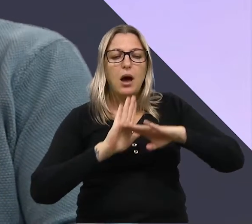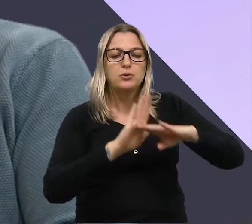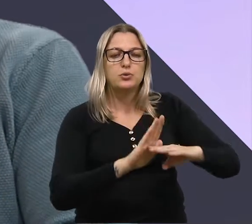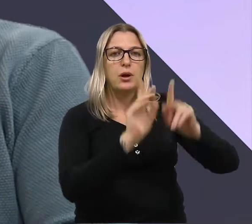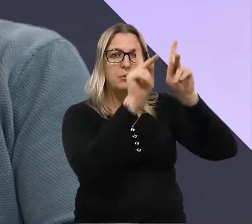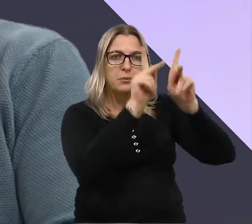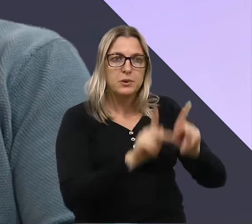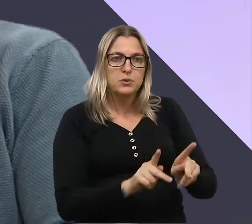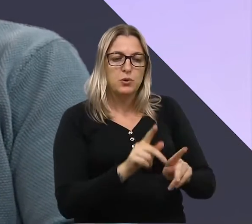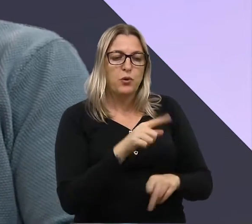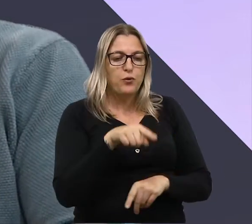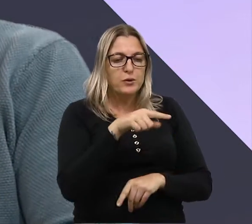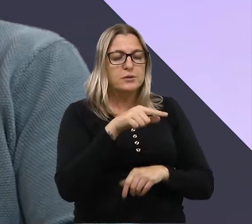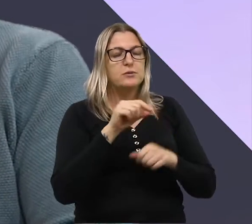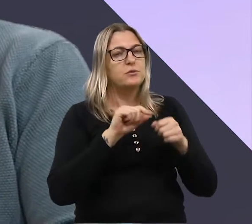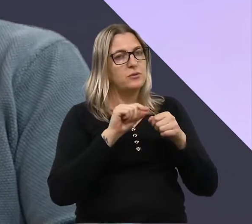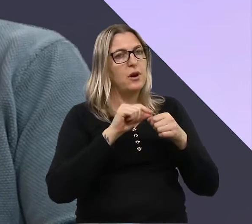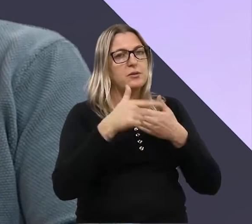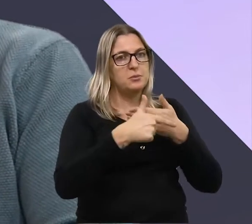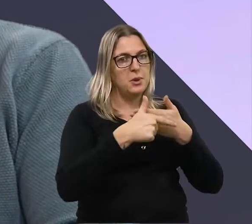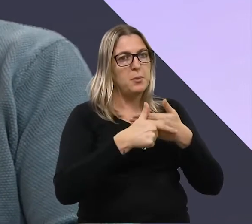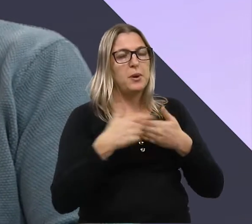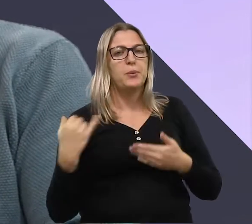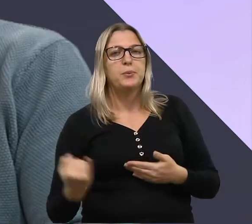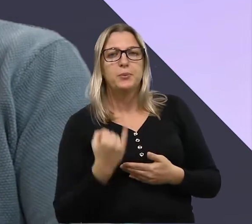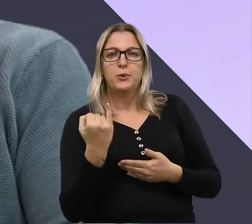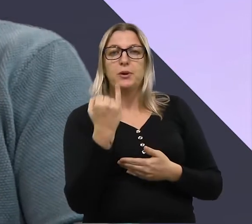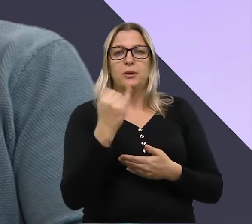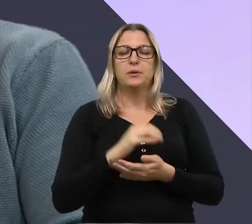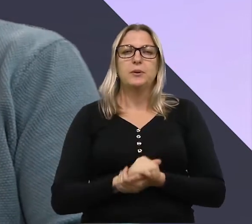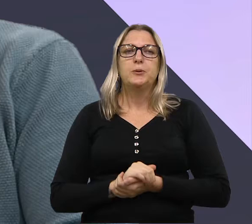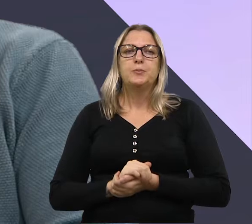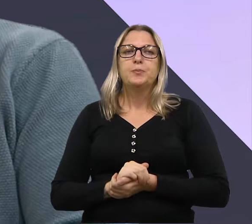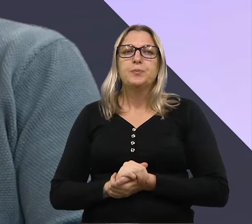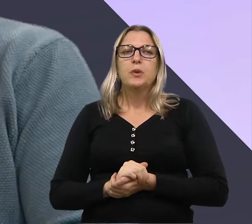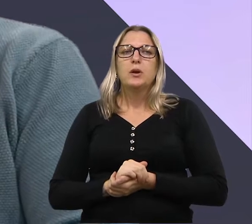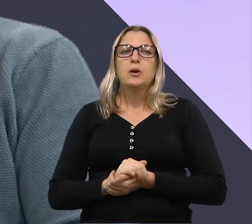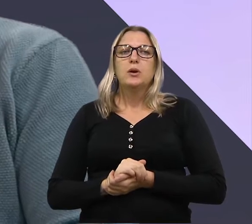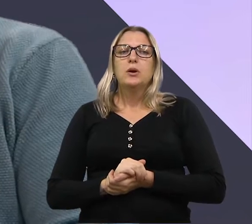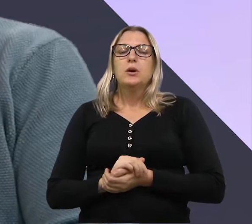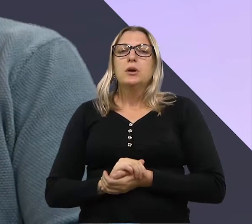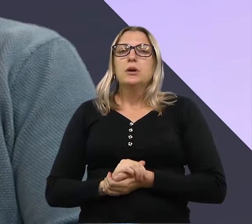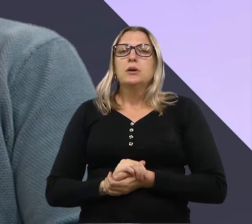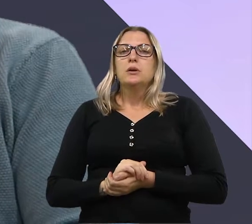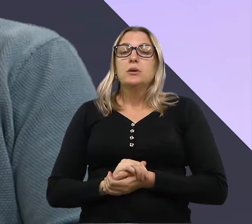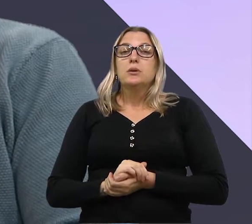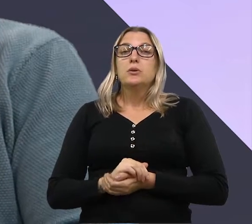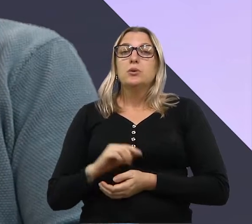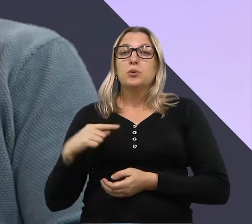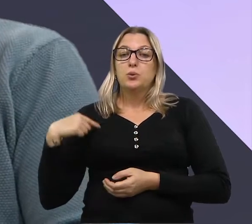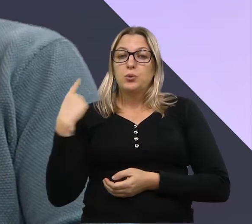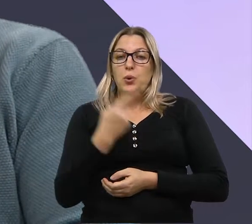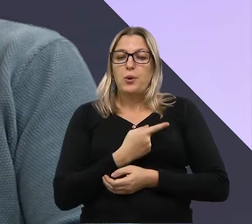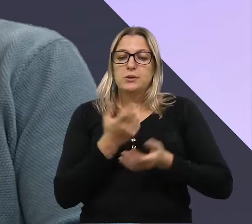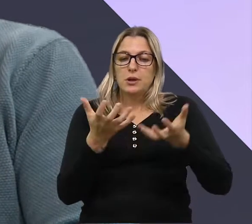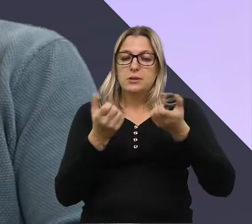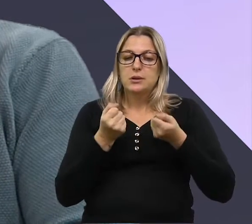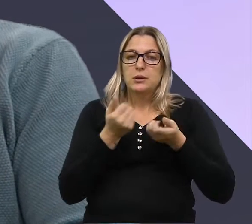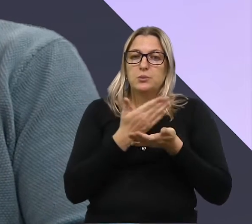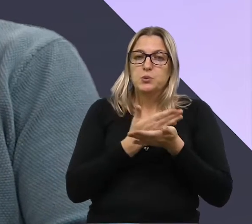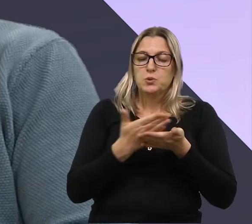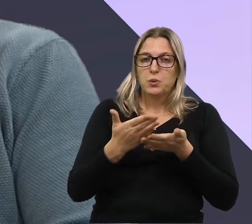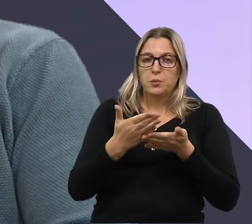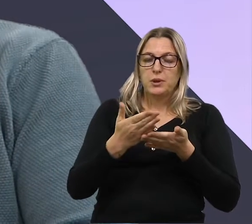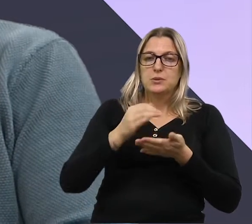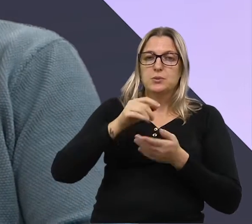que chegar até às pessoas que vocês fazem um papel importantíssimo dentro desse contexto bom nós chegamos Assumimos